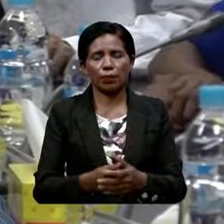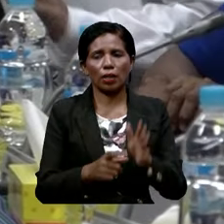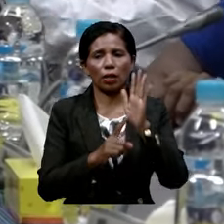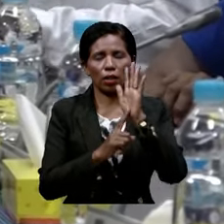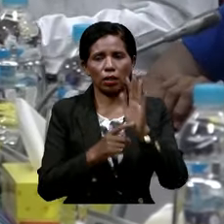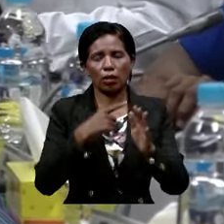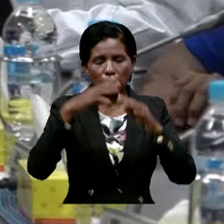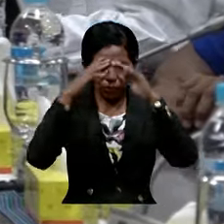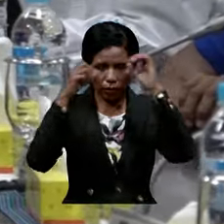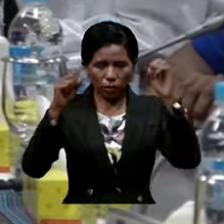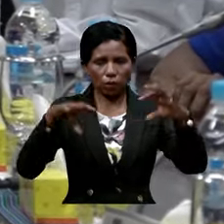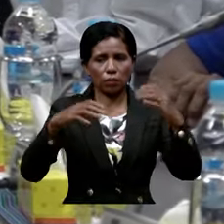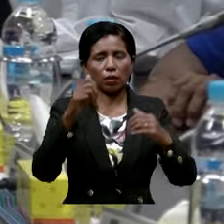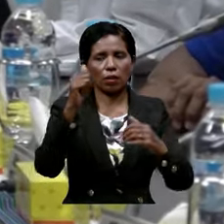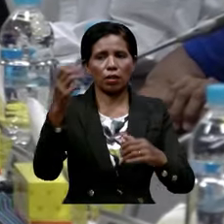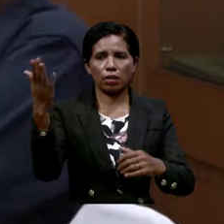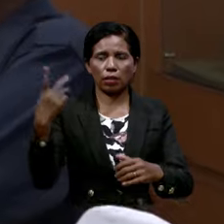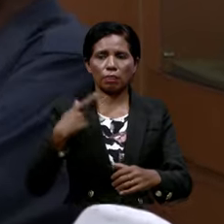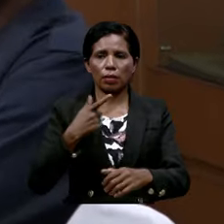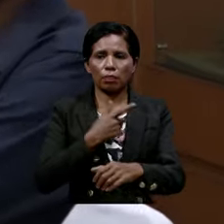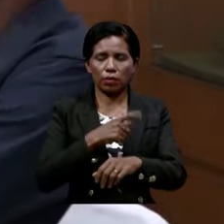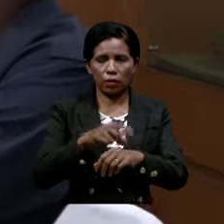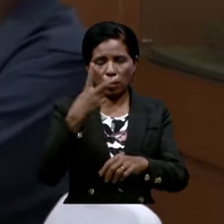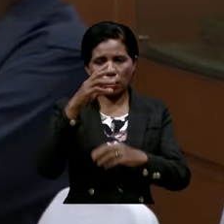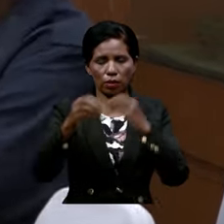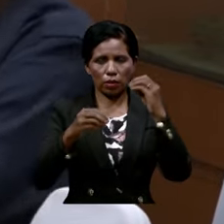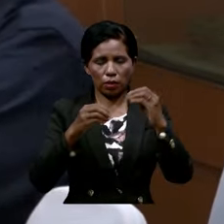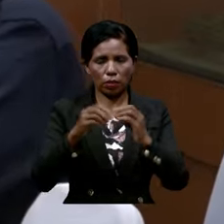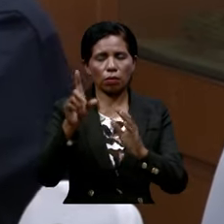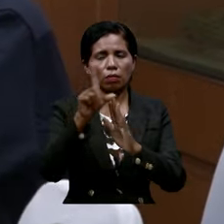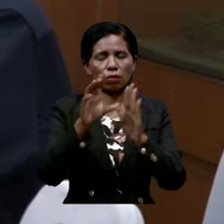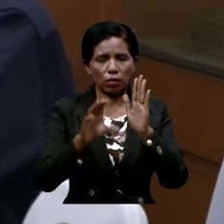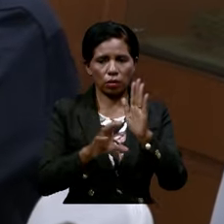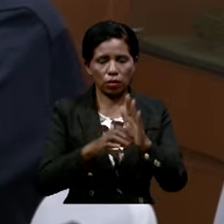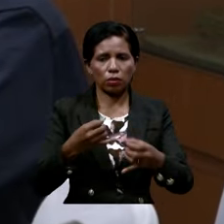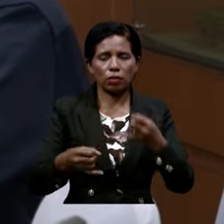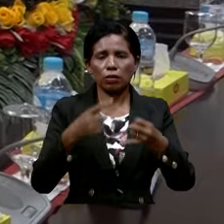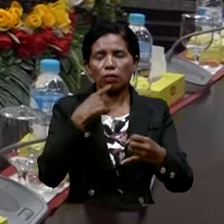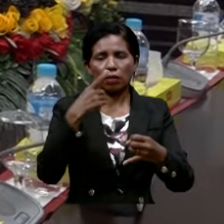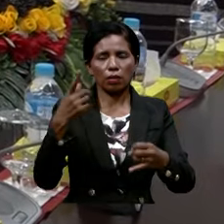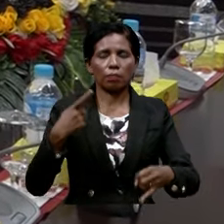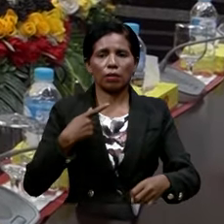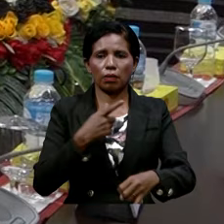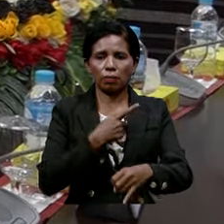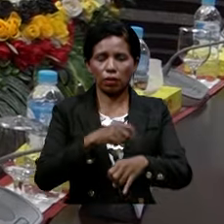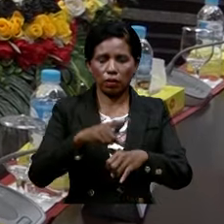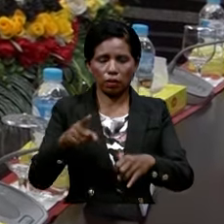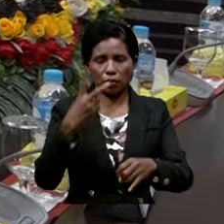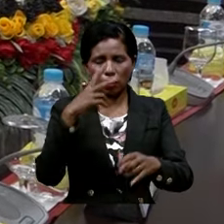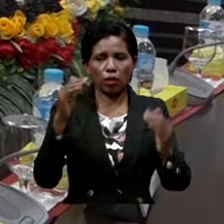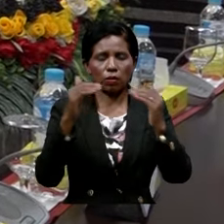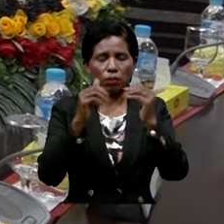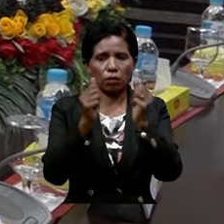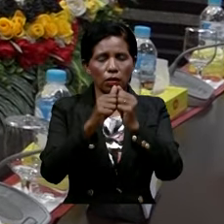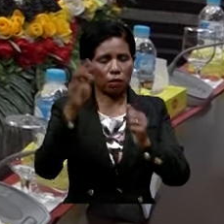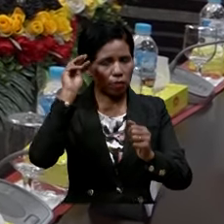está un presidente de Comisión A y el Parlamento Nacional debe tratar asunto constitución no justicia de Han. Parlamento Nacional se convoca reunión con